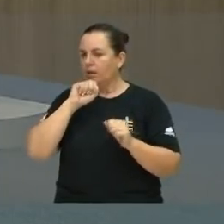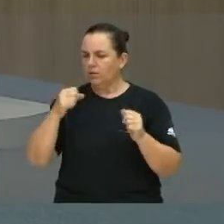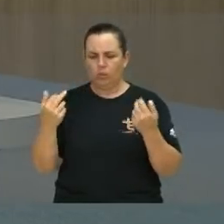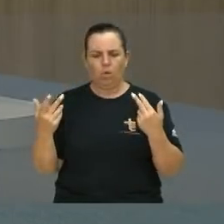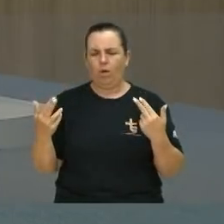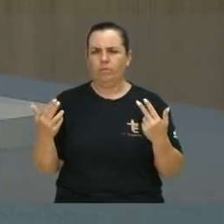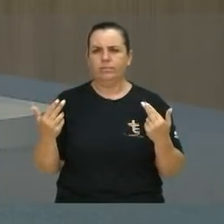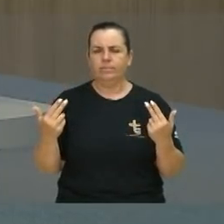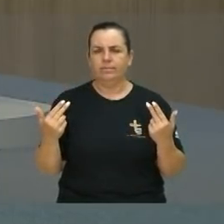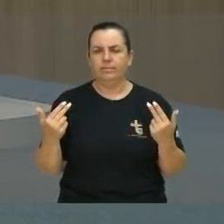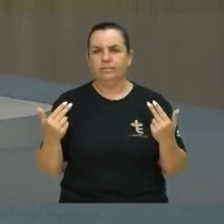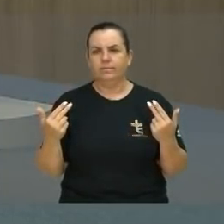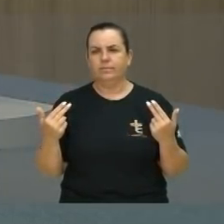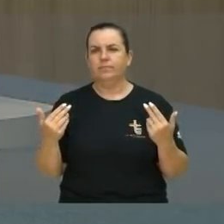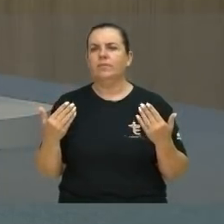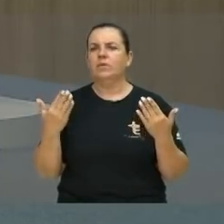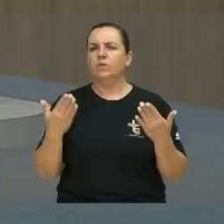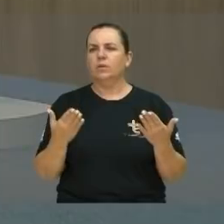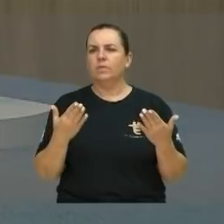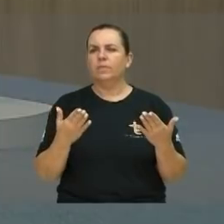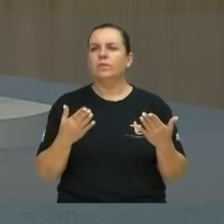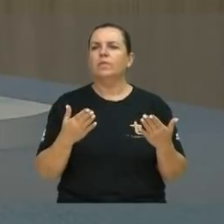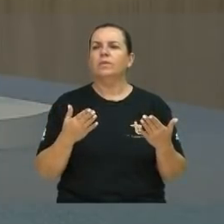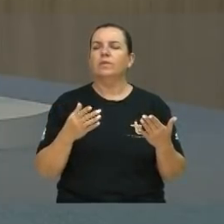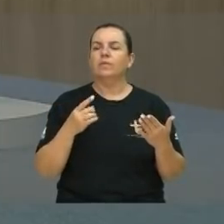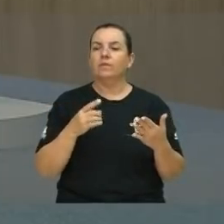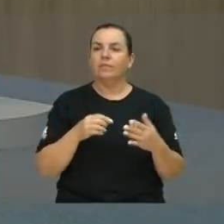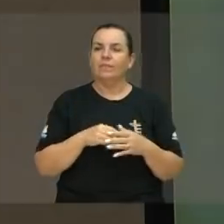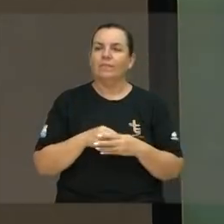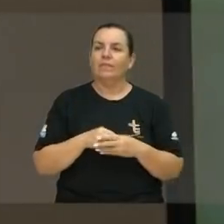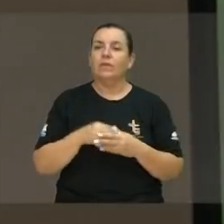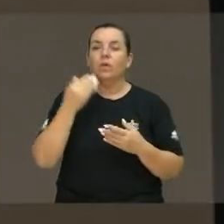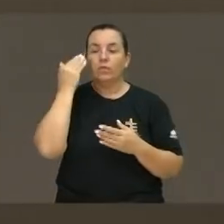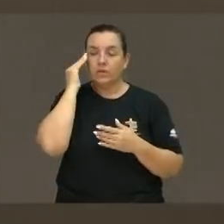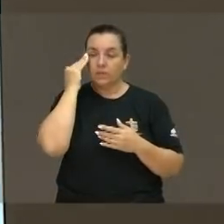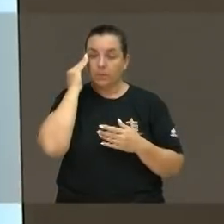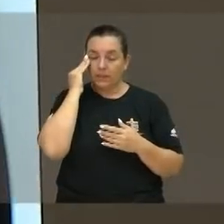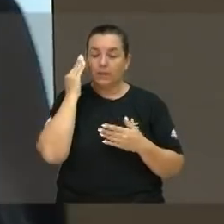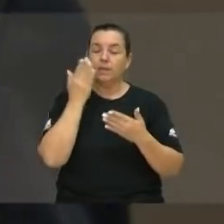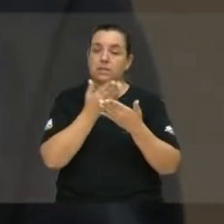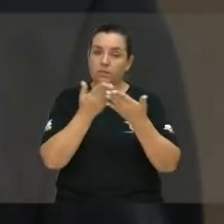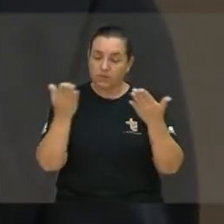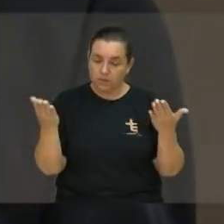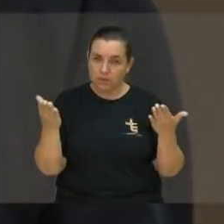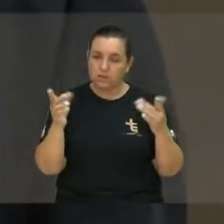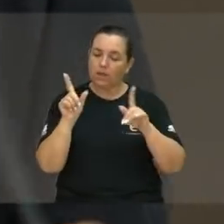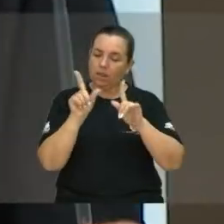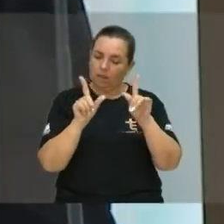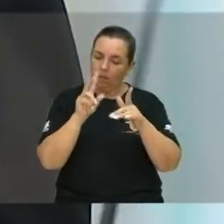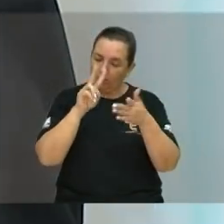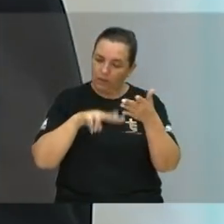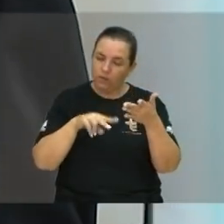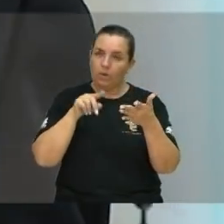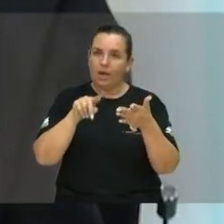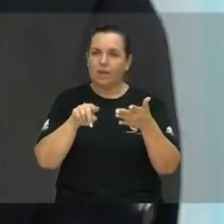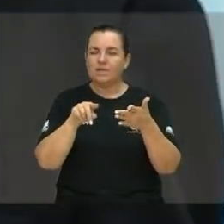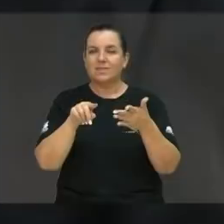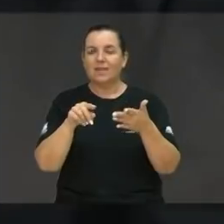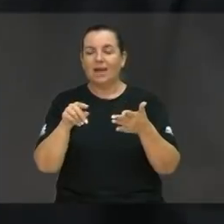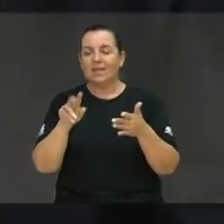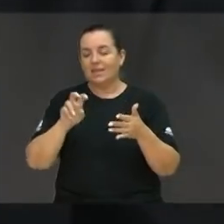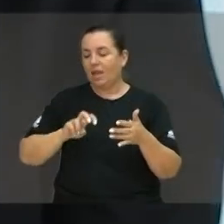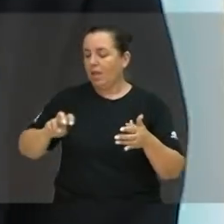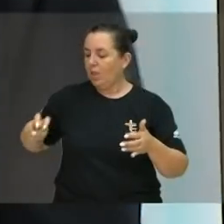expressão com isso eu gostaria que você compreendesse querido o telespectador essa expressão